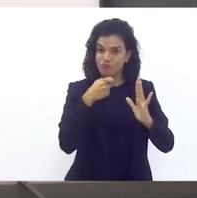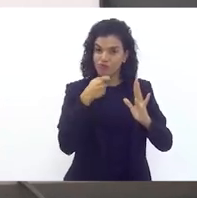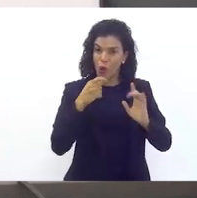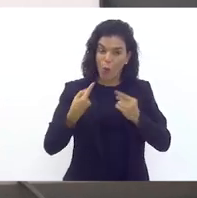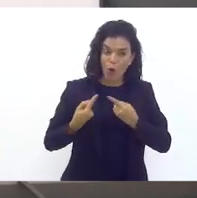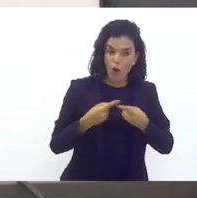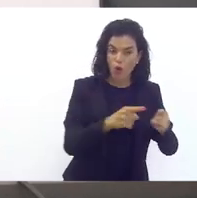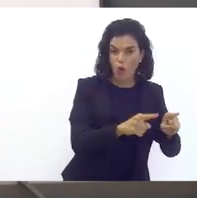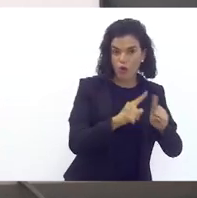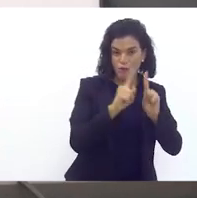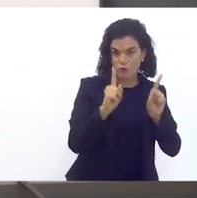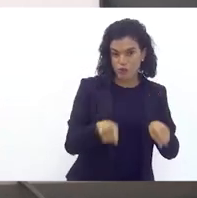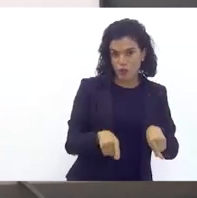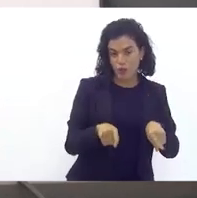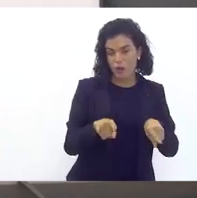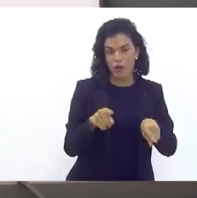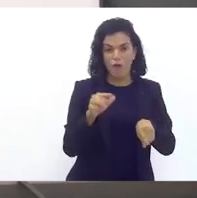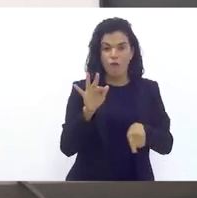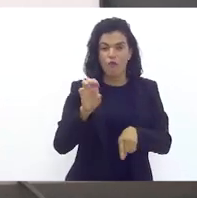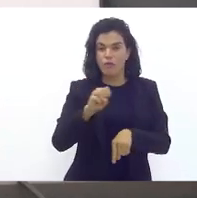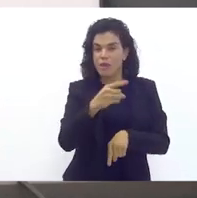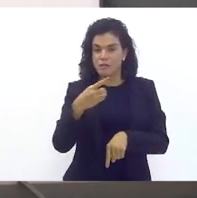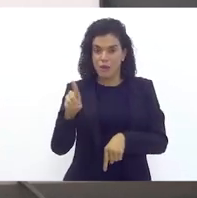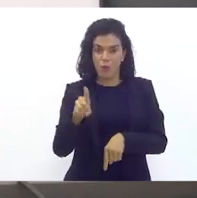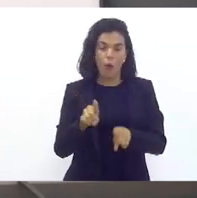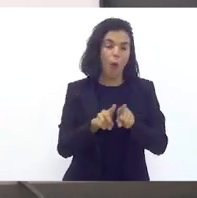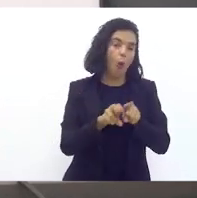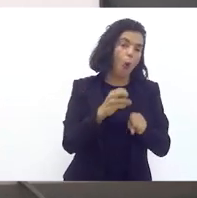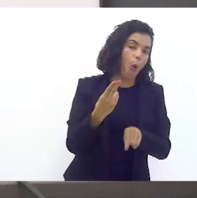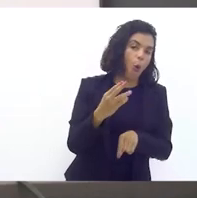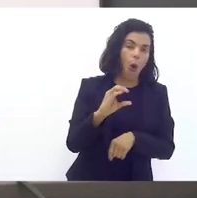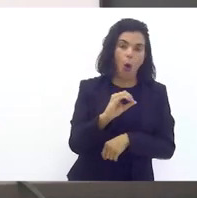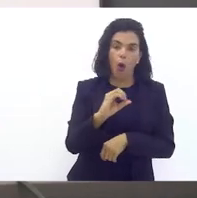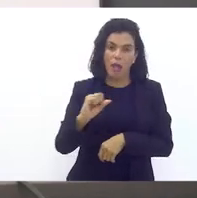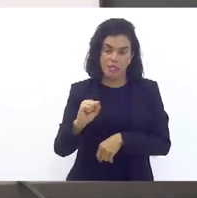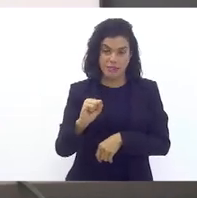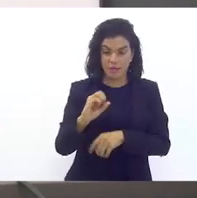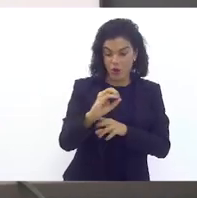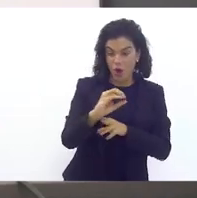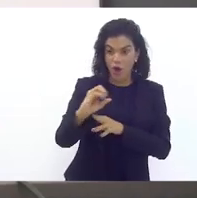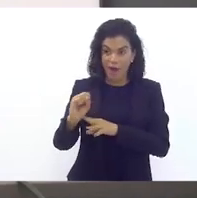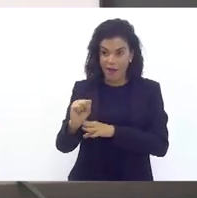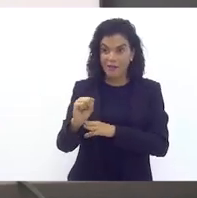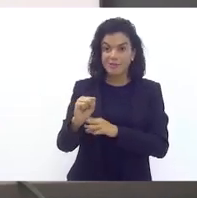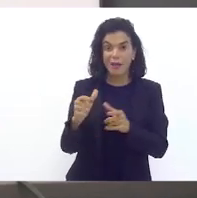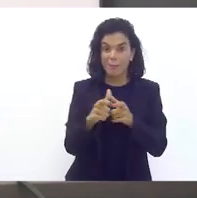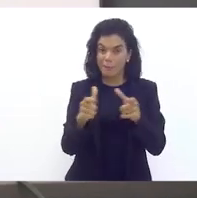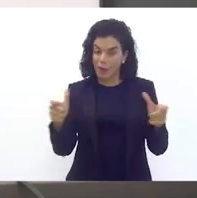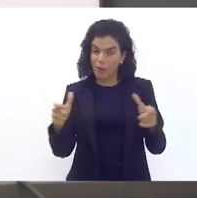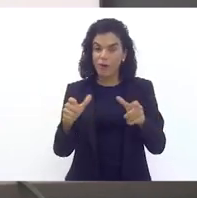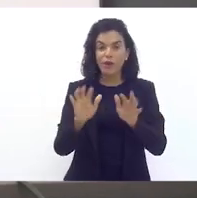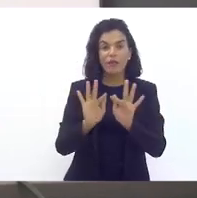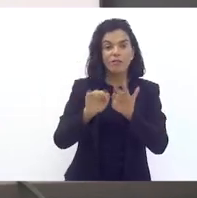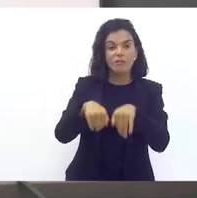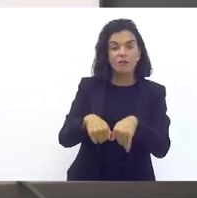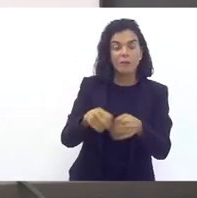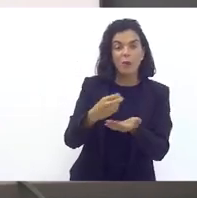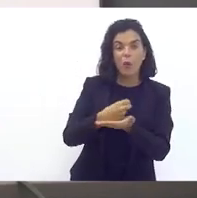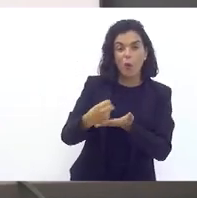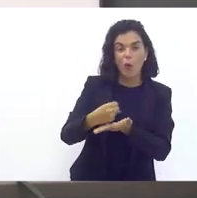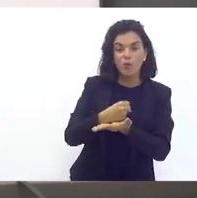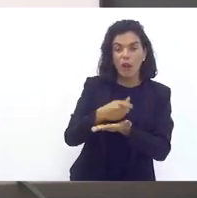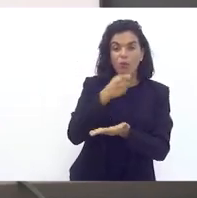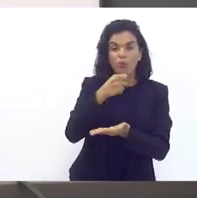aos trabalhadores das fundações de saúde, nem contrários à fundação das OS. Muitas dessas OS encerram contratos sem